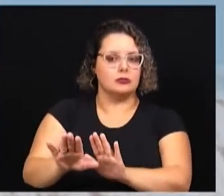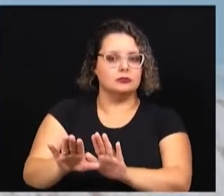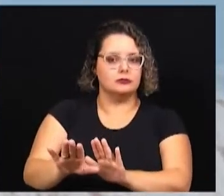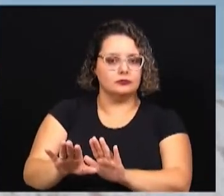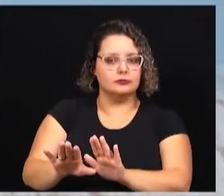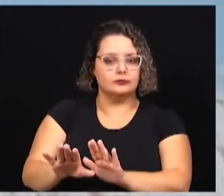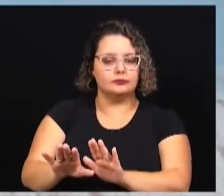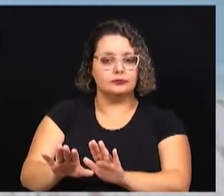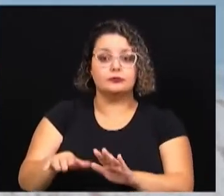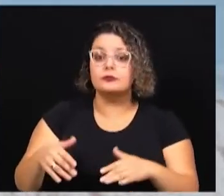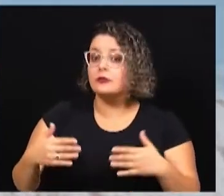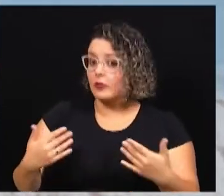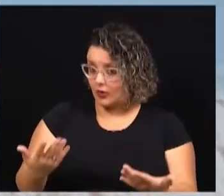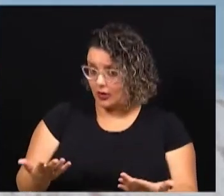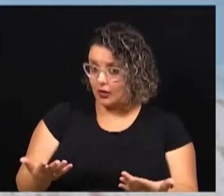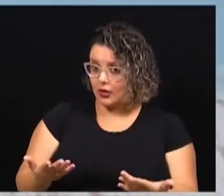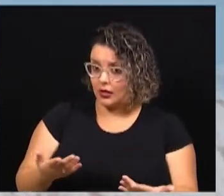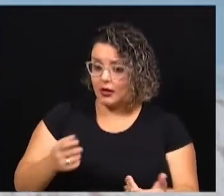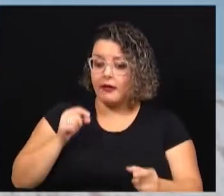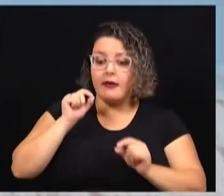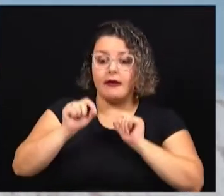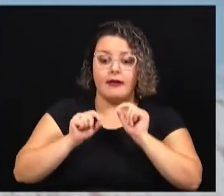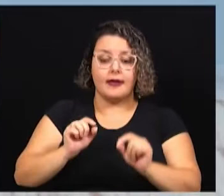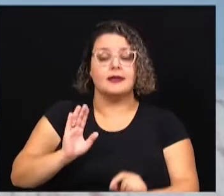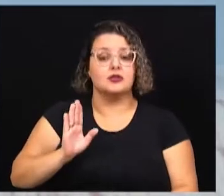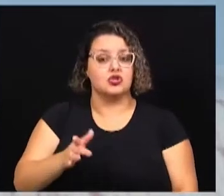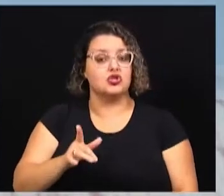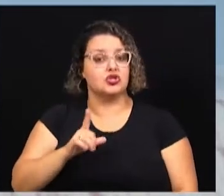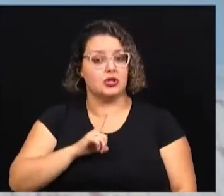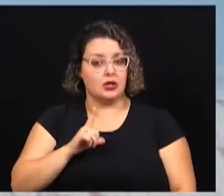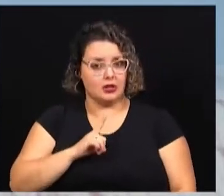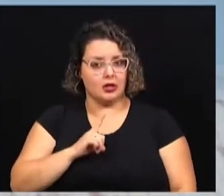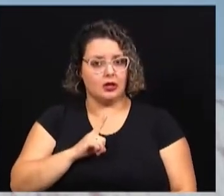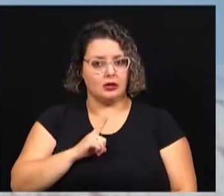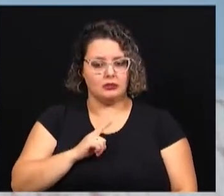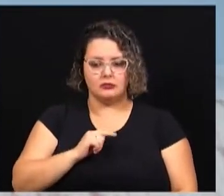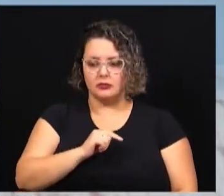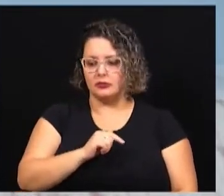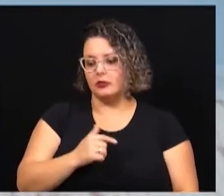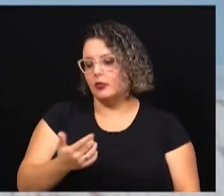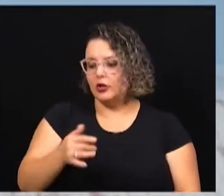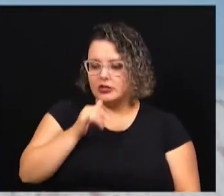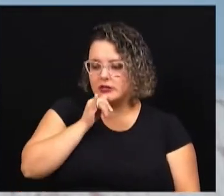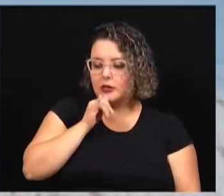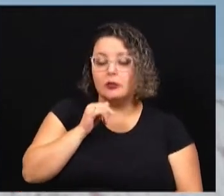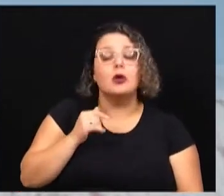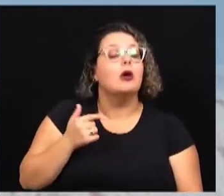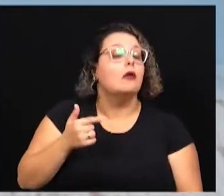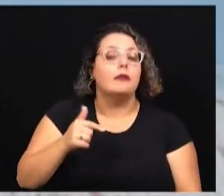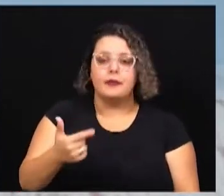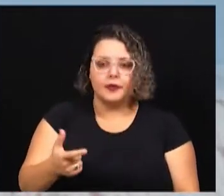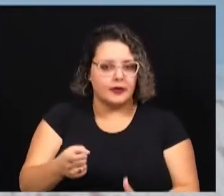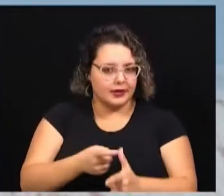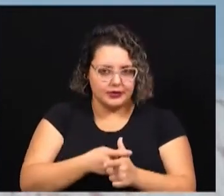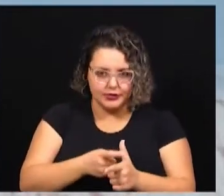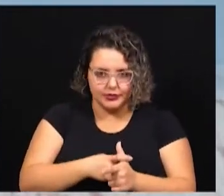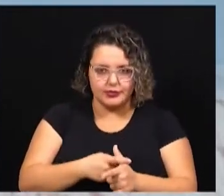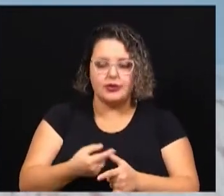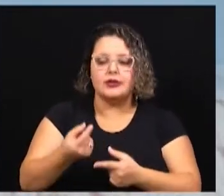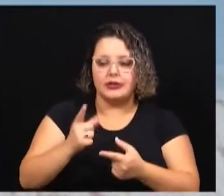tá? E quem já tem, não tem dívidas, já tem uma